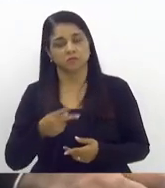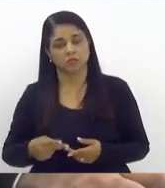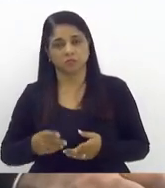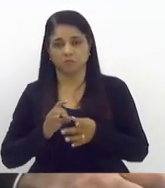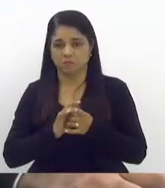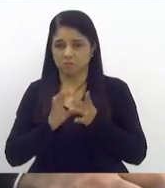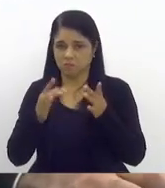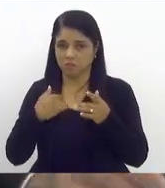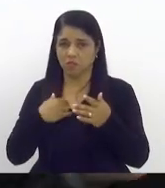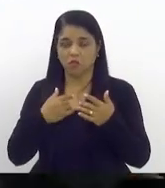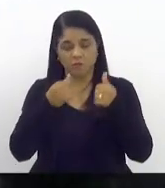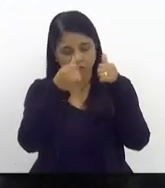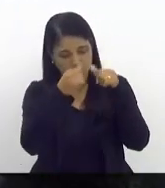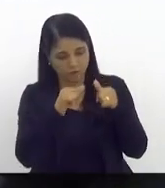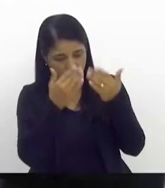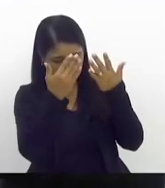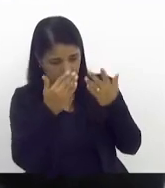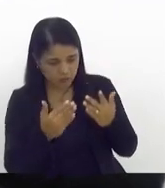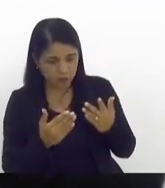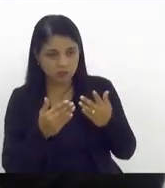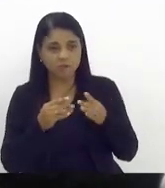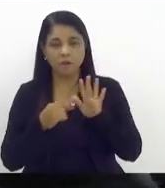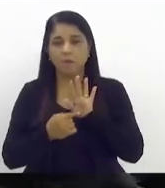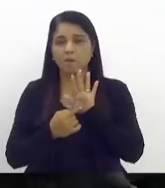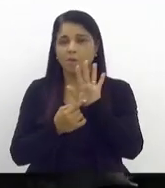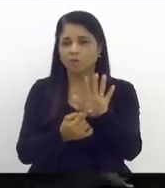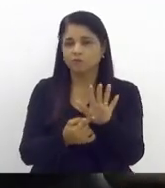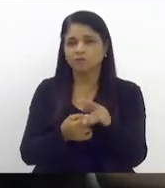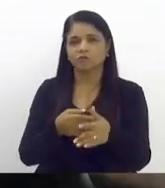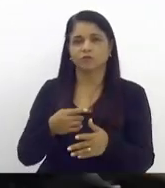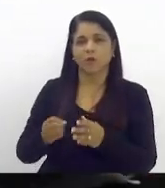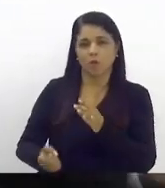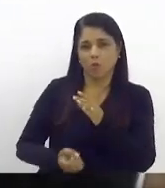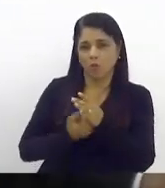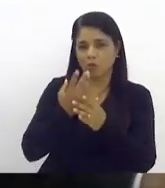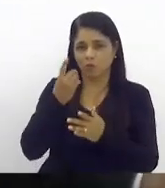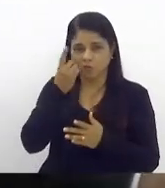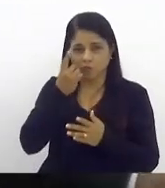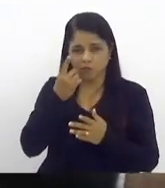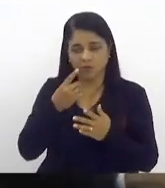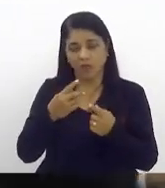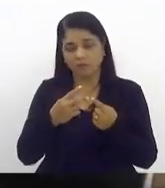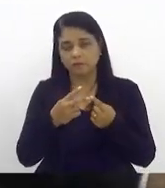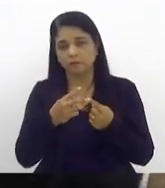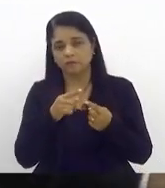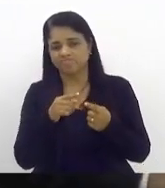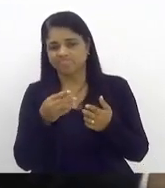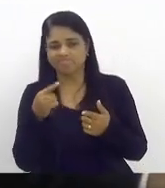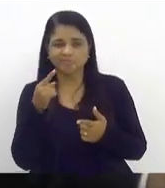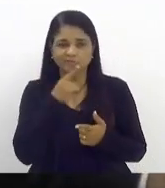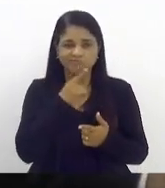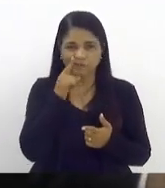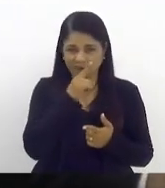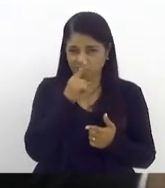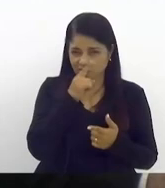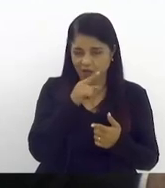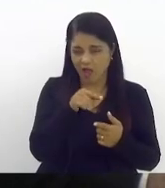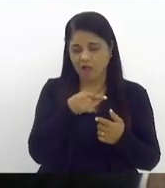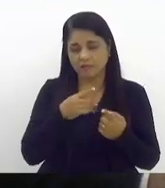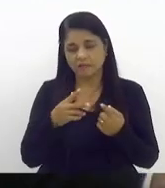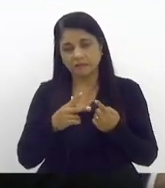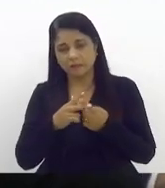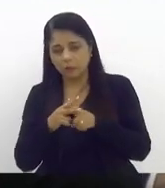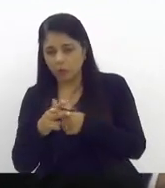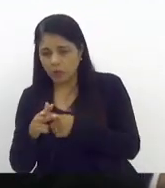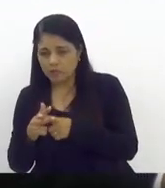pedir vista desse projeto para mostrar para a autora essas imperfeições. E ver se ela me sugere um caminho de correção